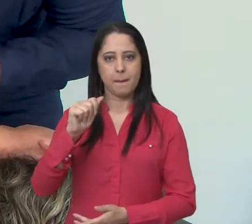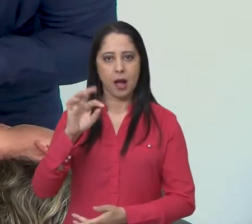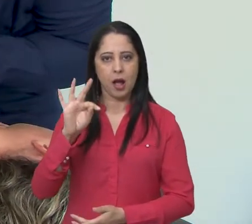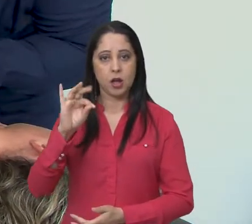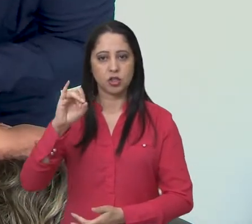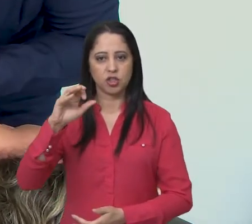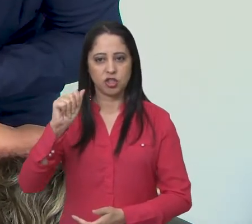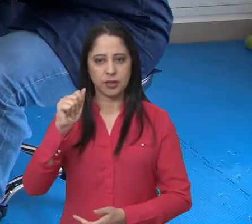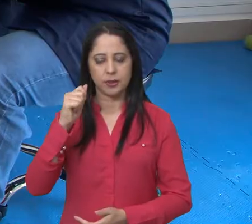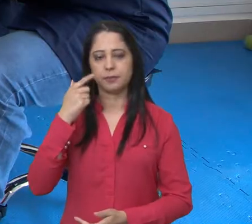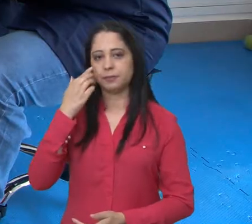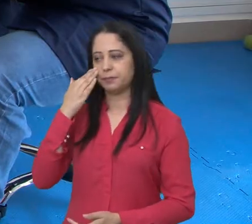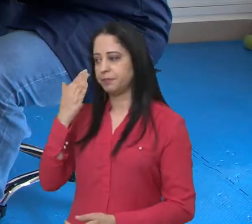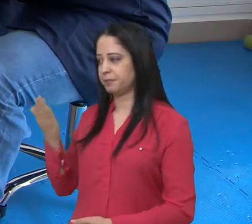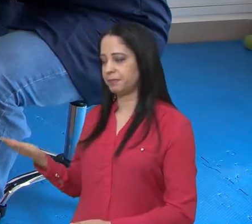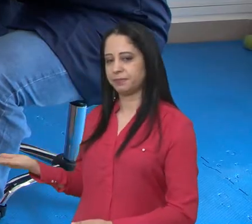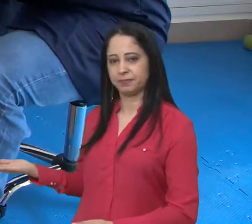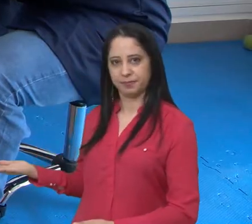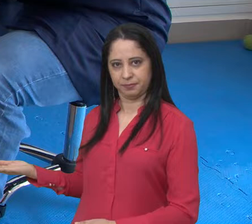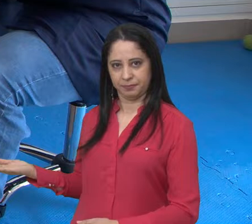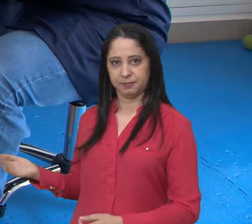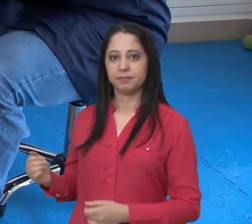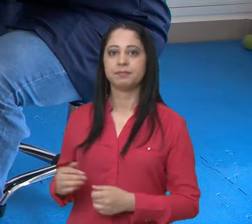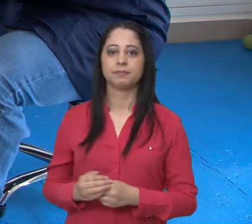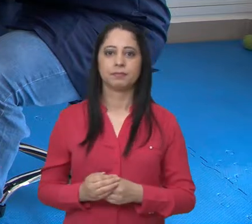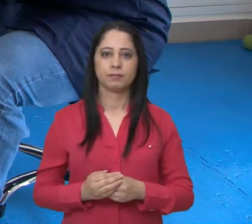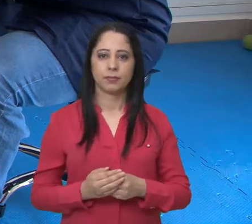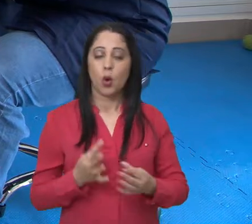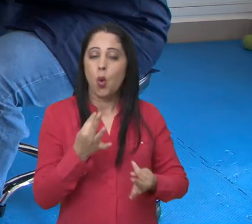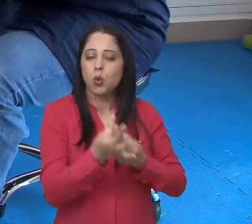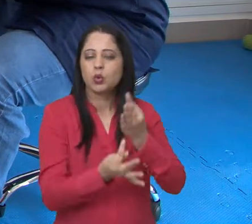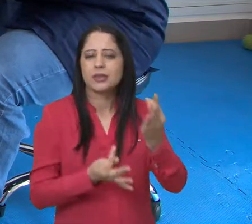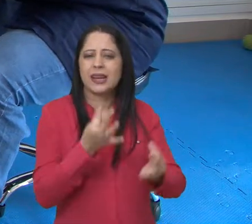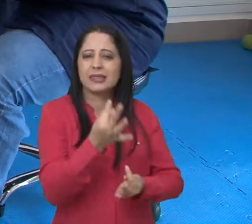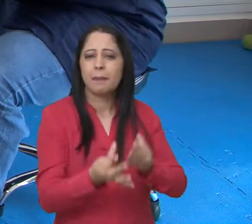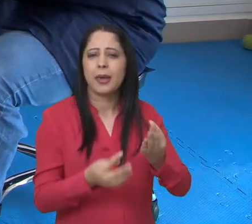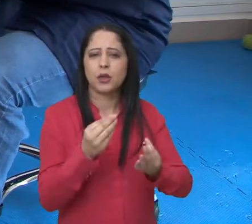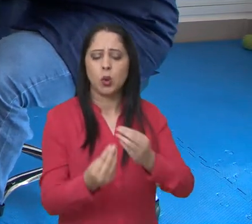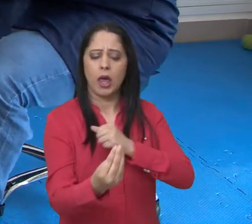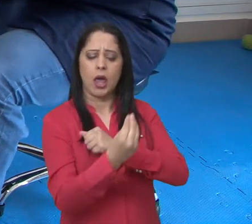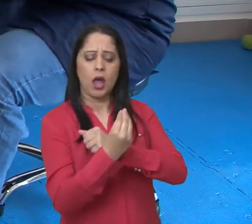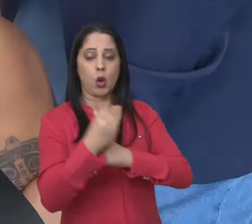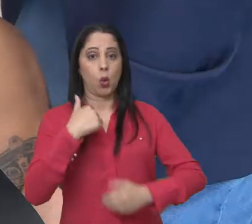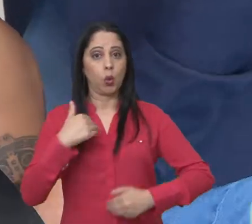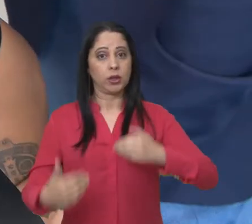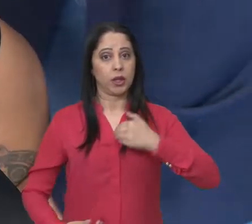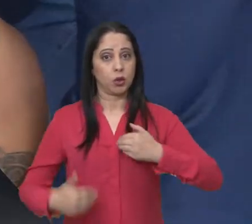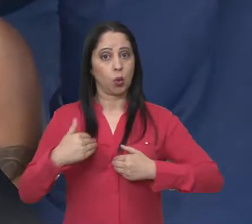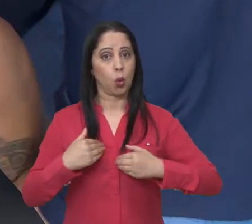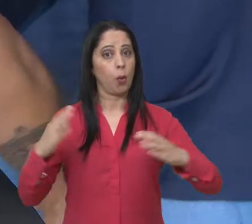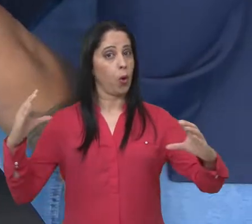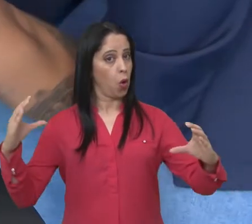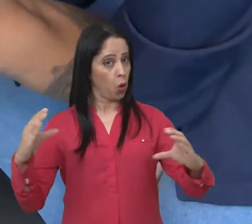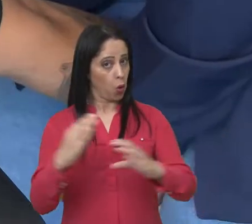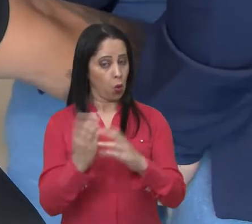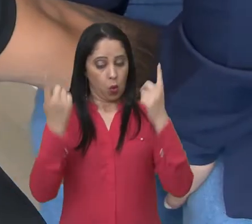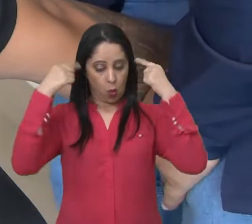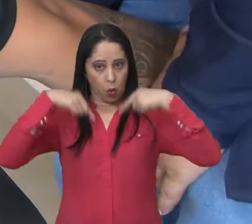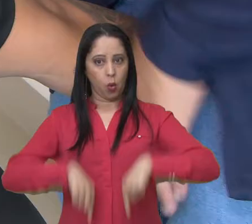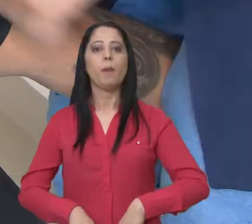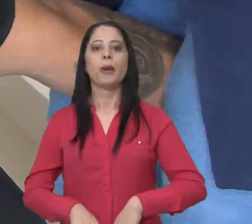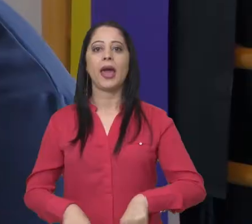técnicas manuais. O tratamento com a osteopatia considera o corpo como um todo, tratando inclusive